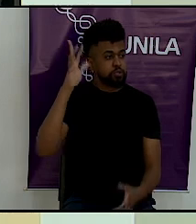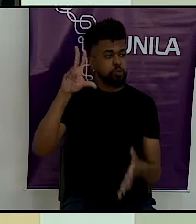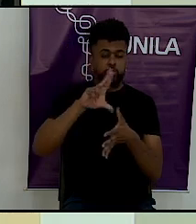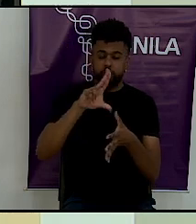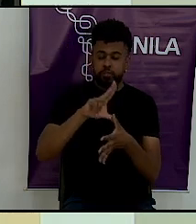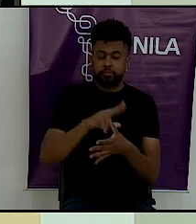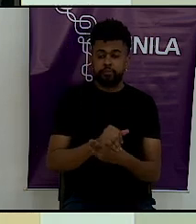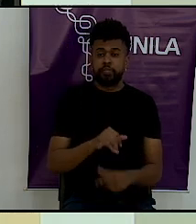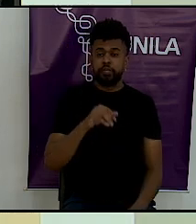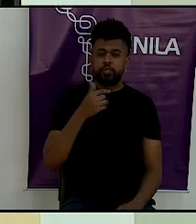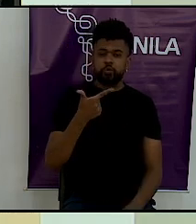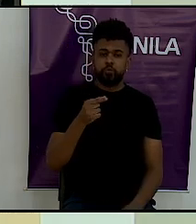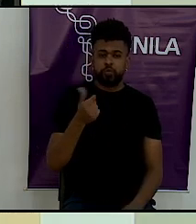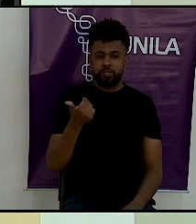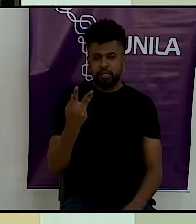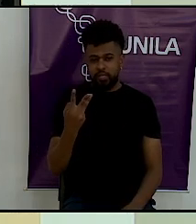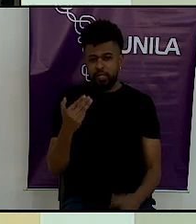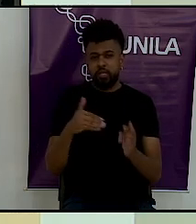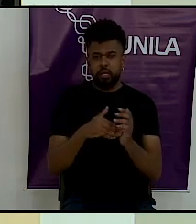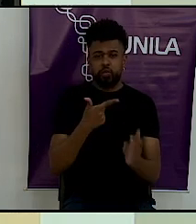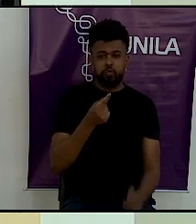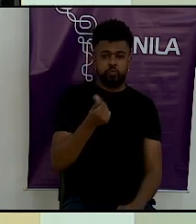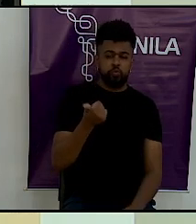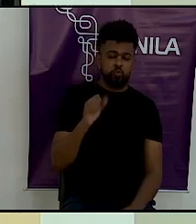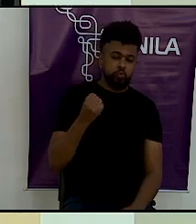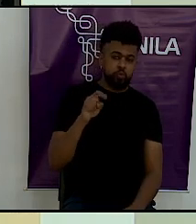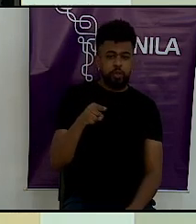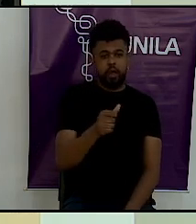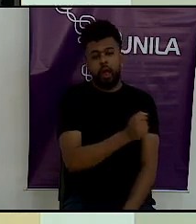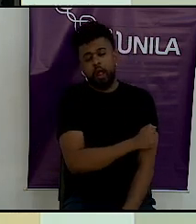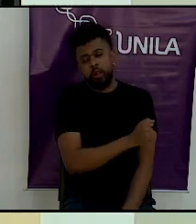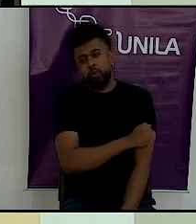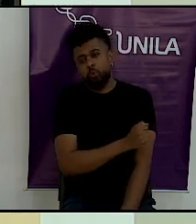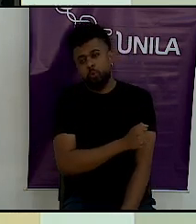de 2013 a 2018 esse